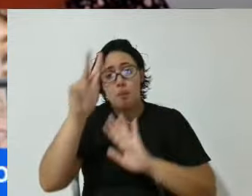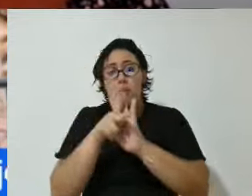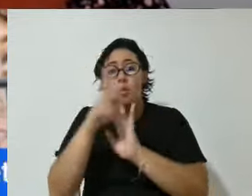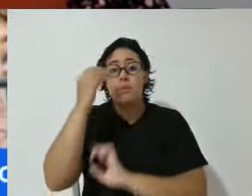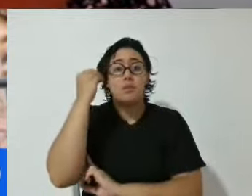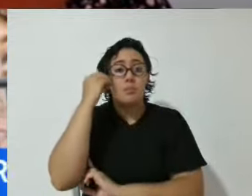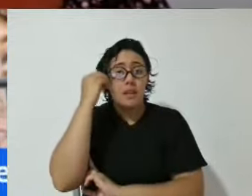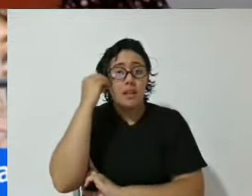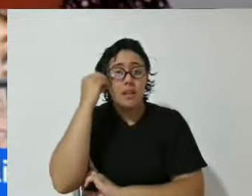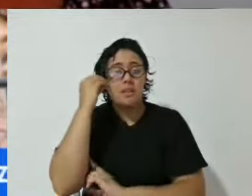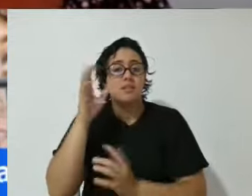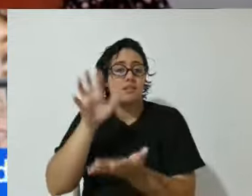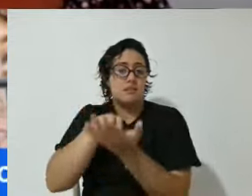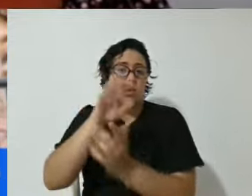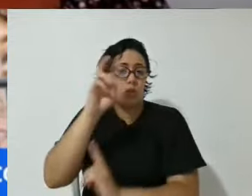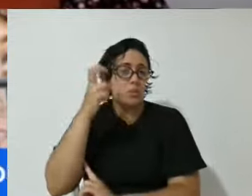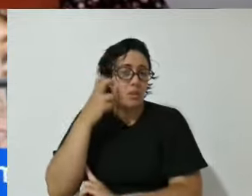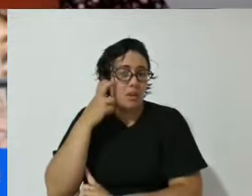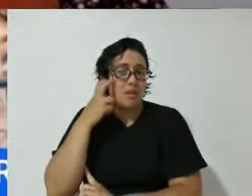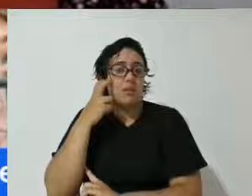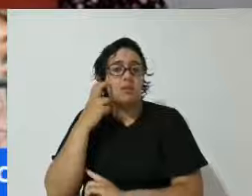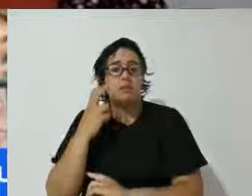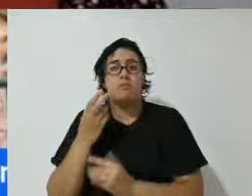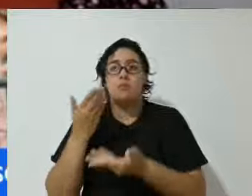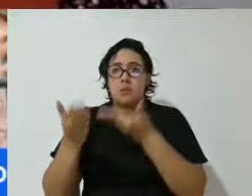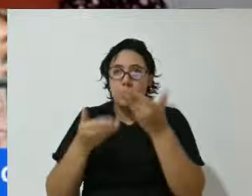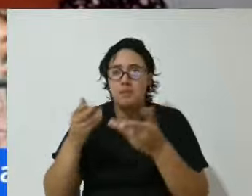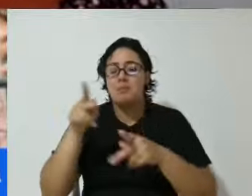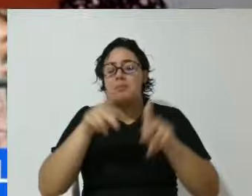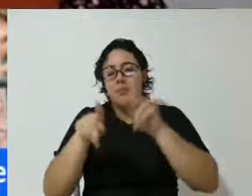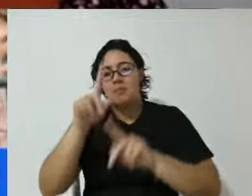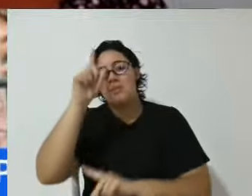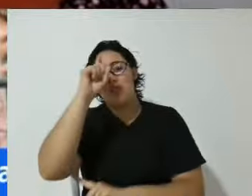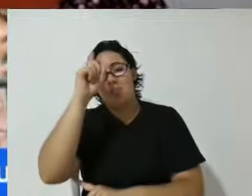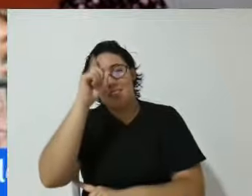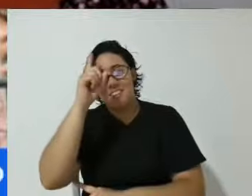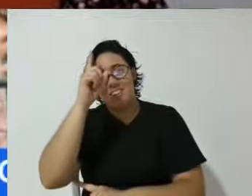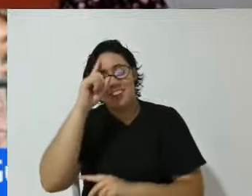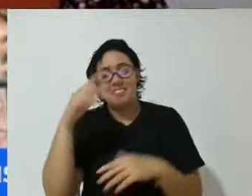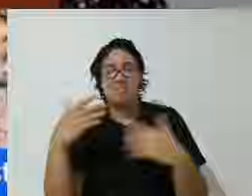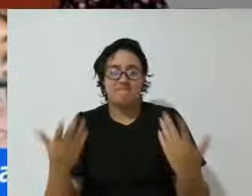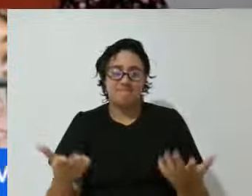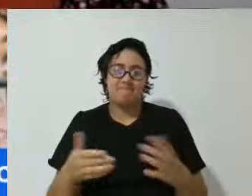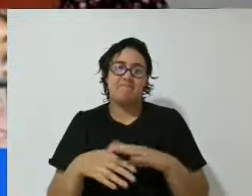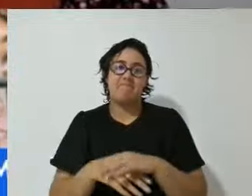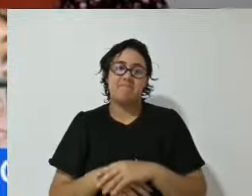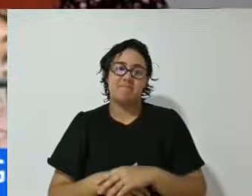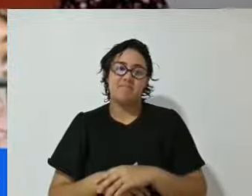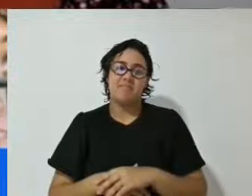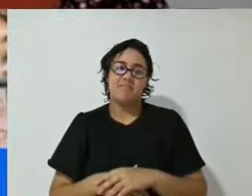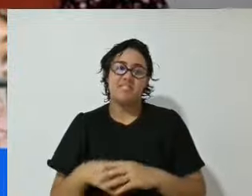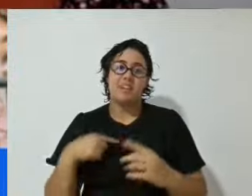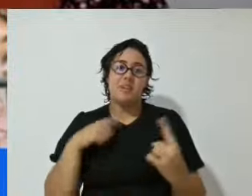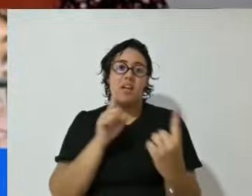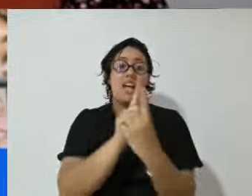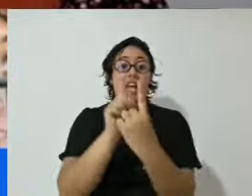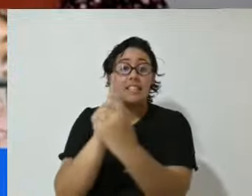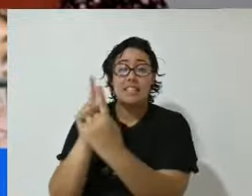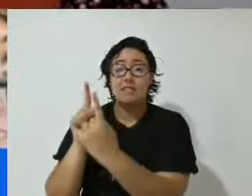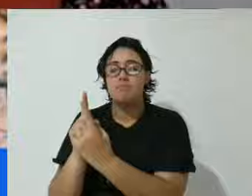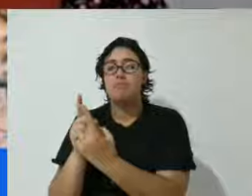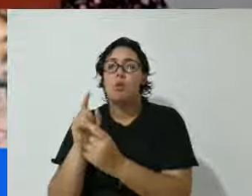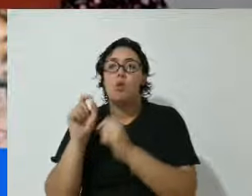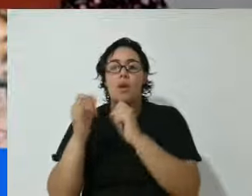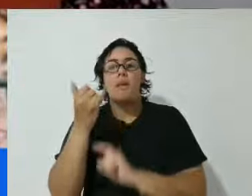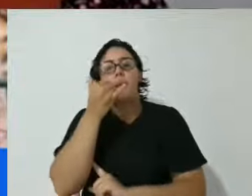no Centro Cultural, lidando com o público diariamente, né? Eu atendia muitas ligações, né, no meu